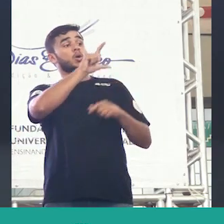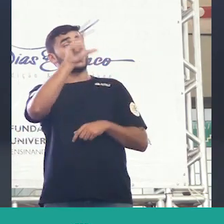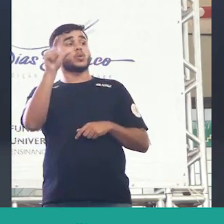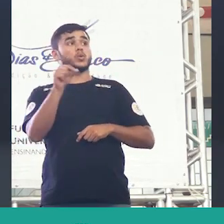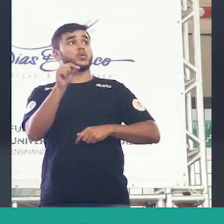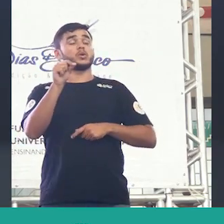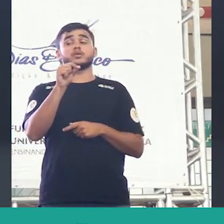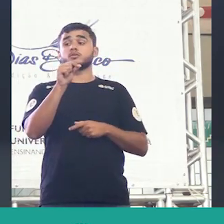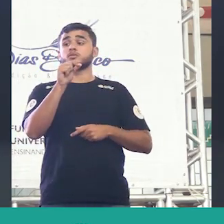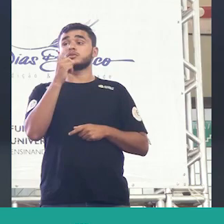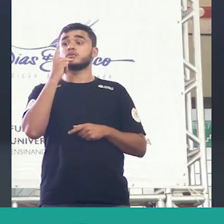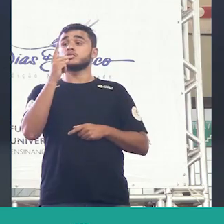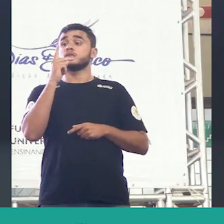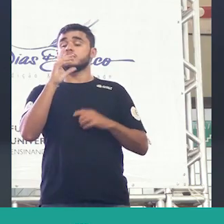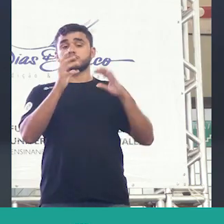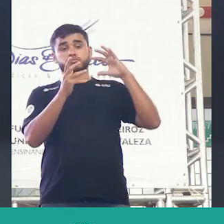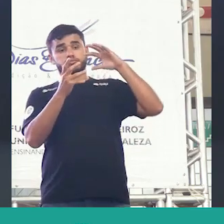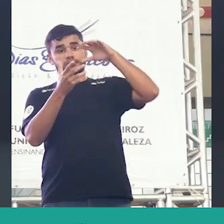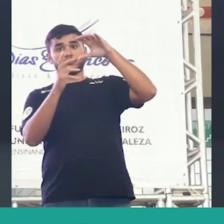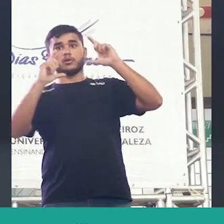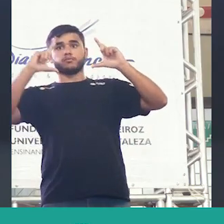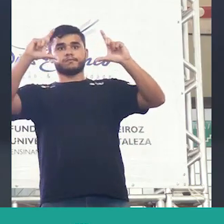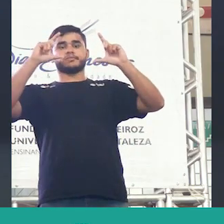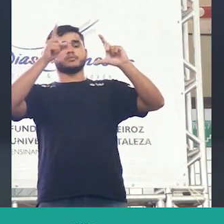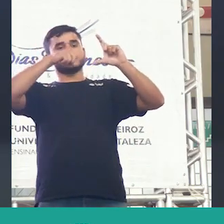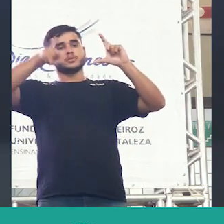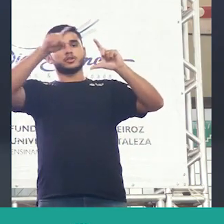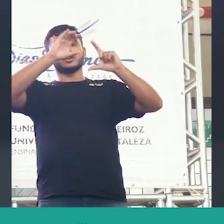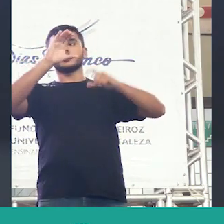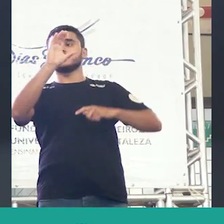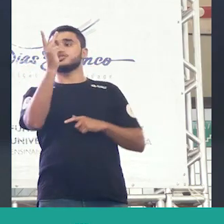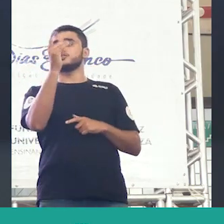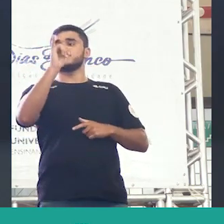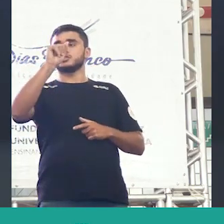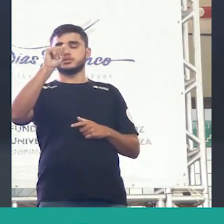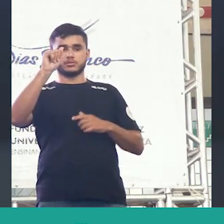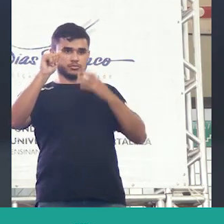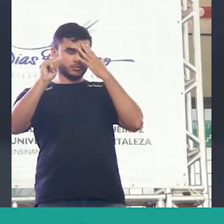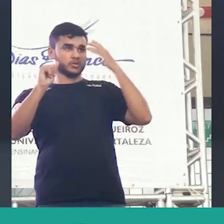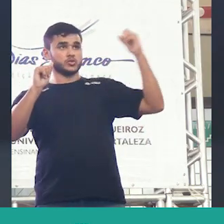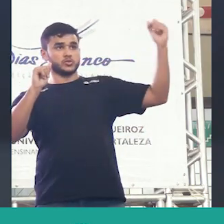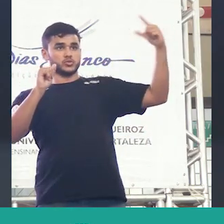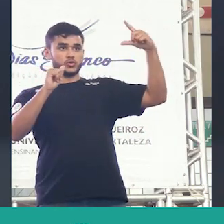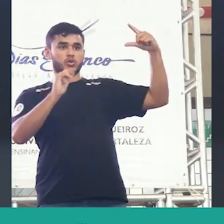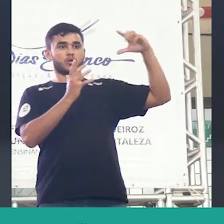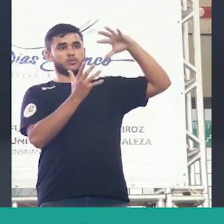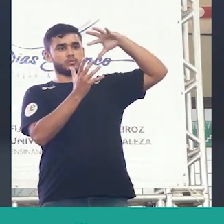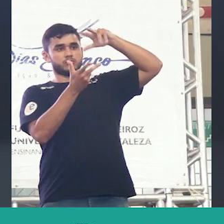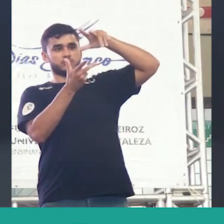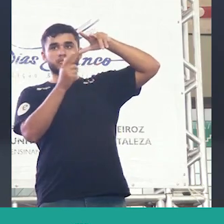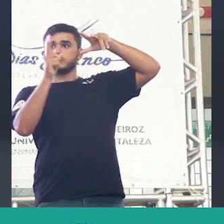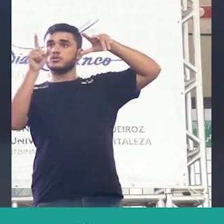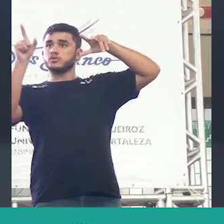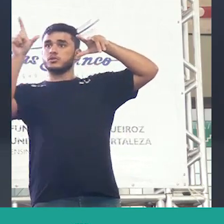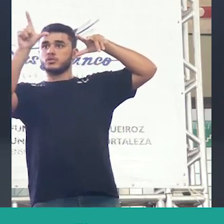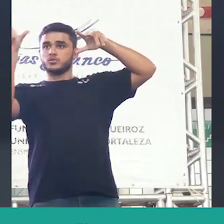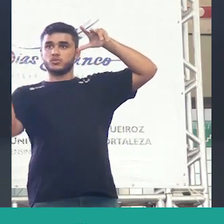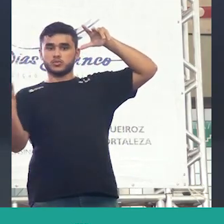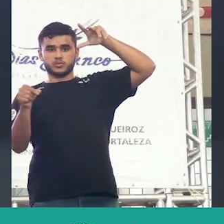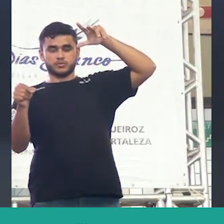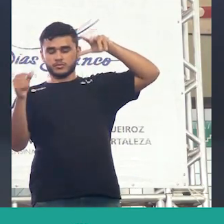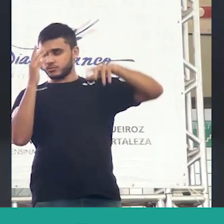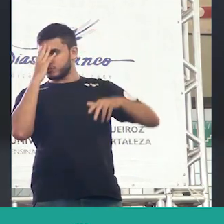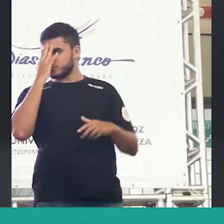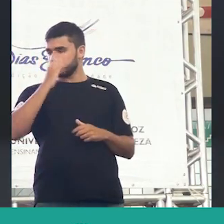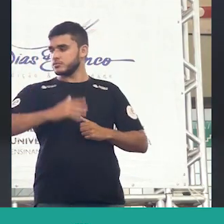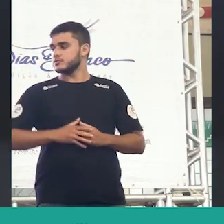outro lado? Lua cheia. Sol, Terra, Lua. Então, para